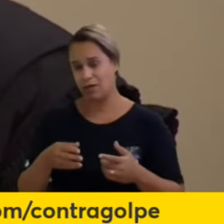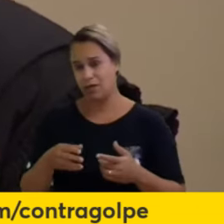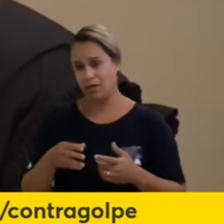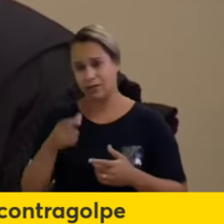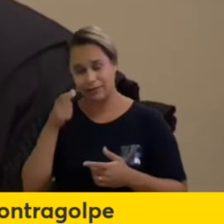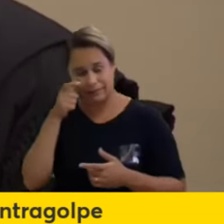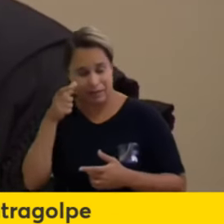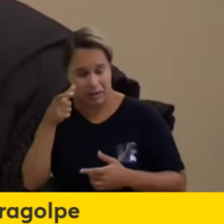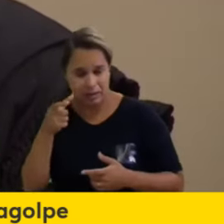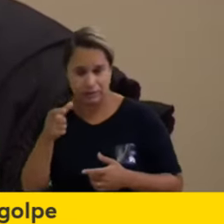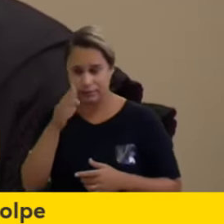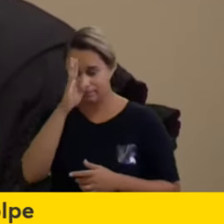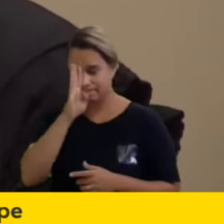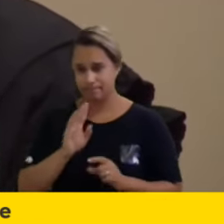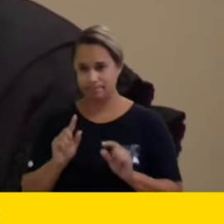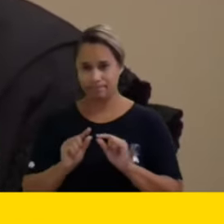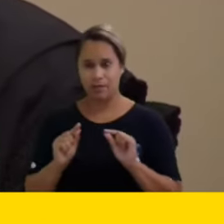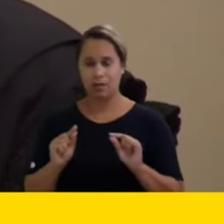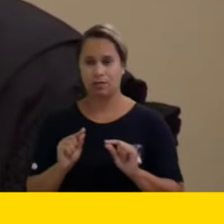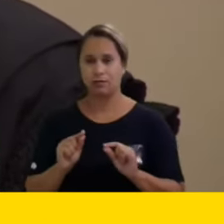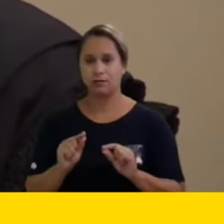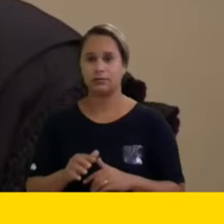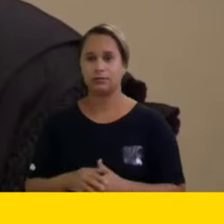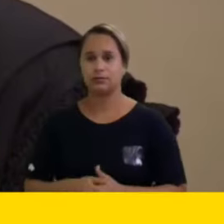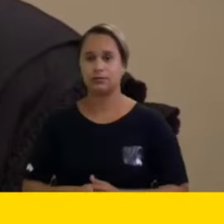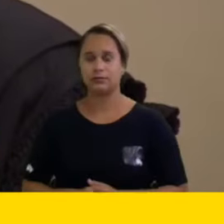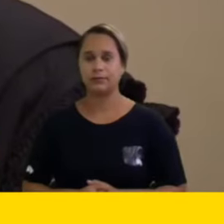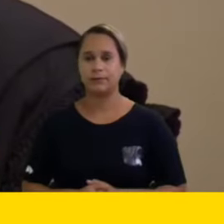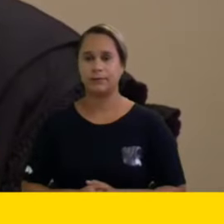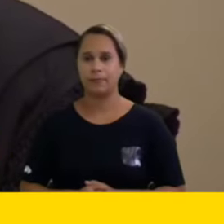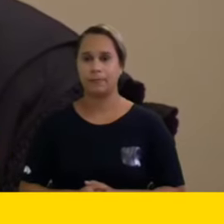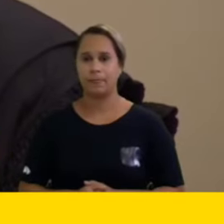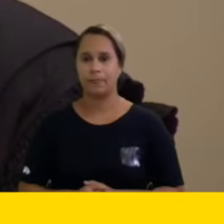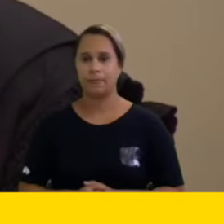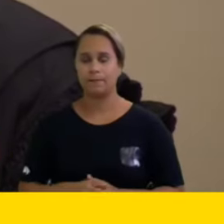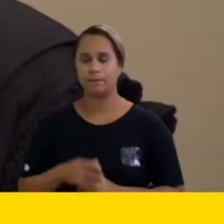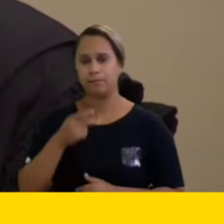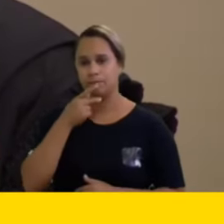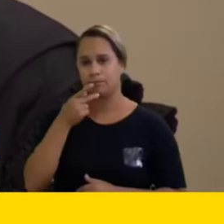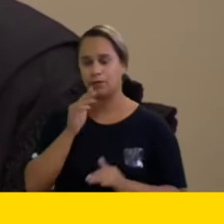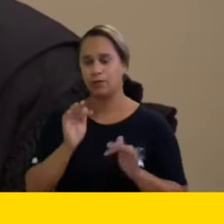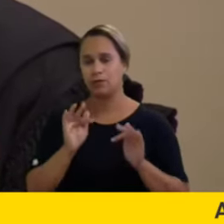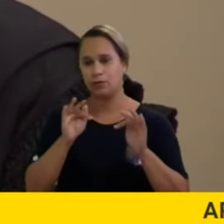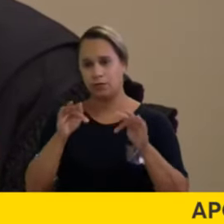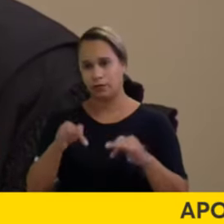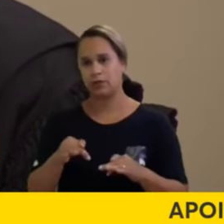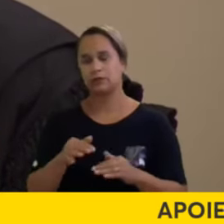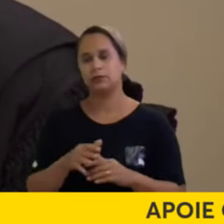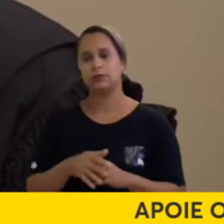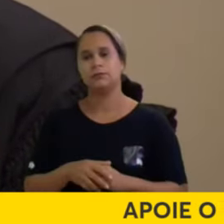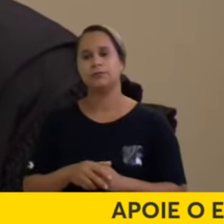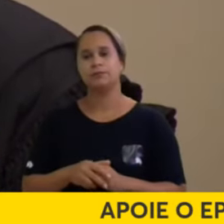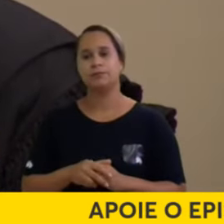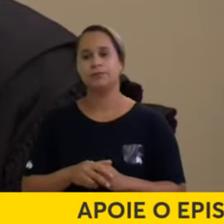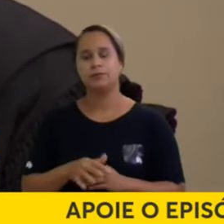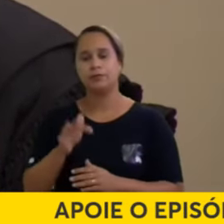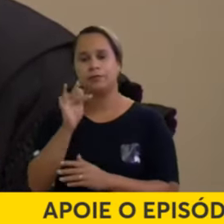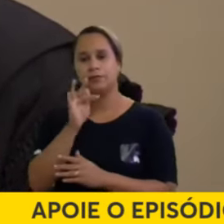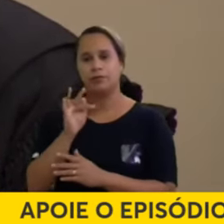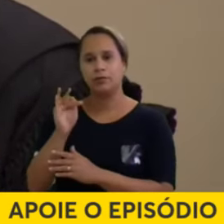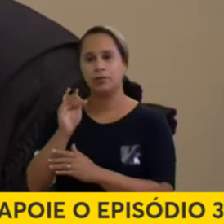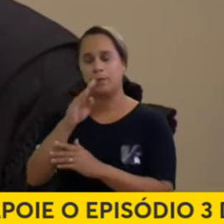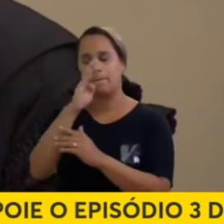interesse cumpre ter presente nesse ponto que nas alegações finais a Federação Brasil da Esperança sustenta que nas viagens a Karina